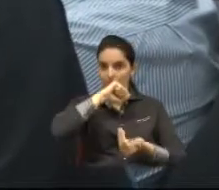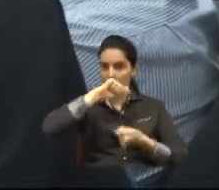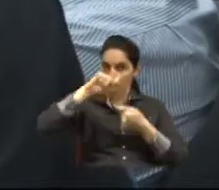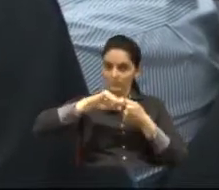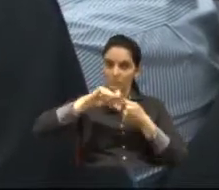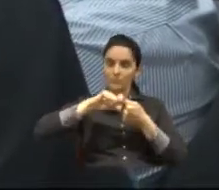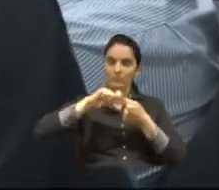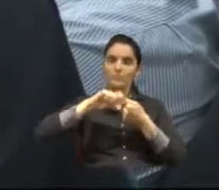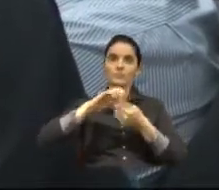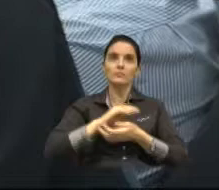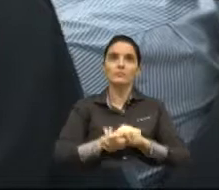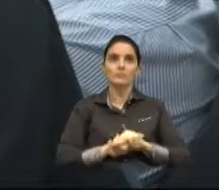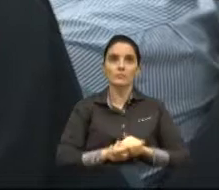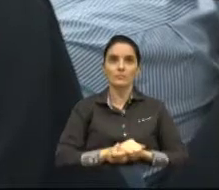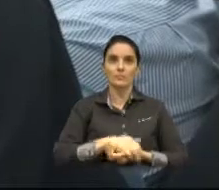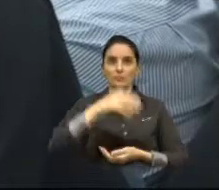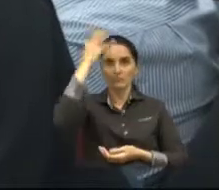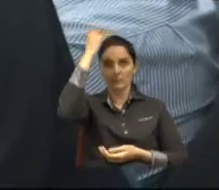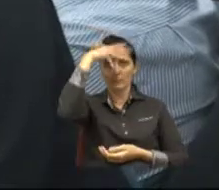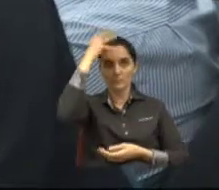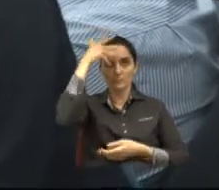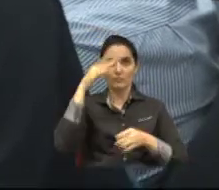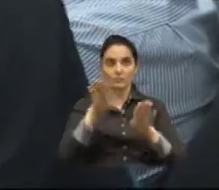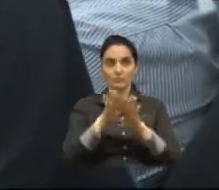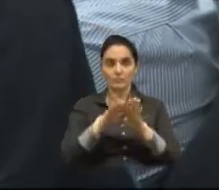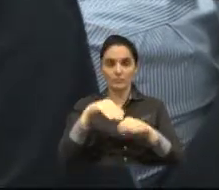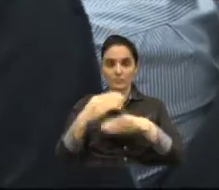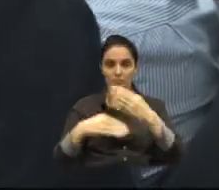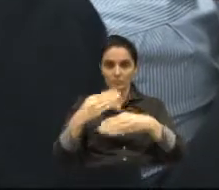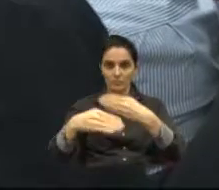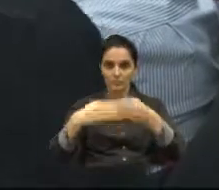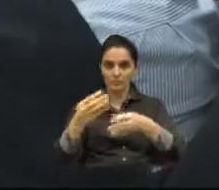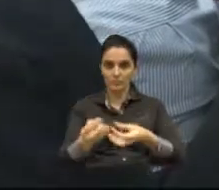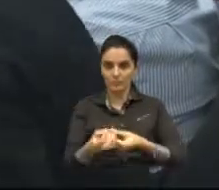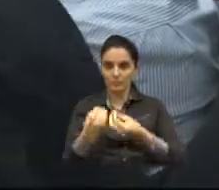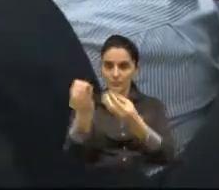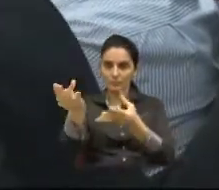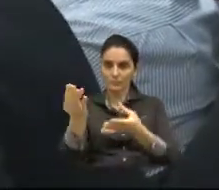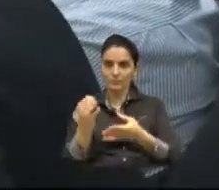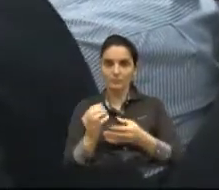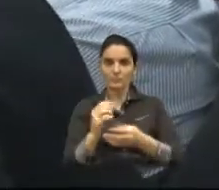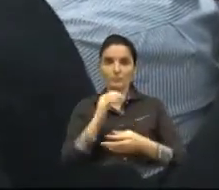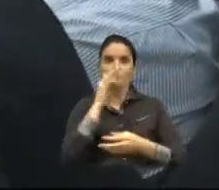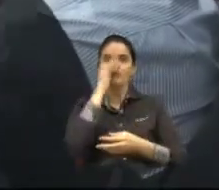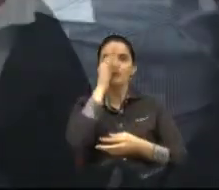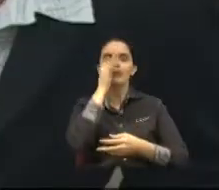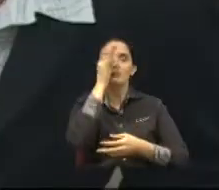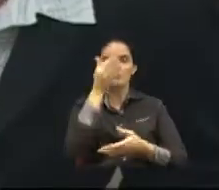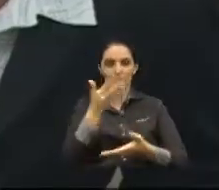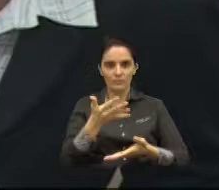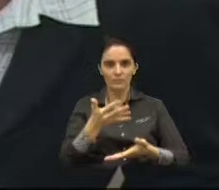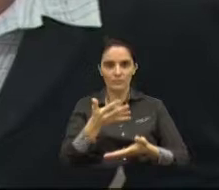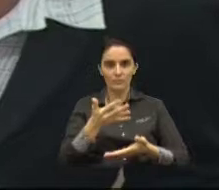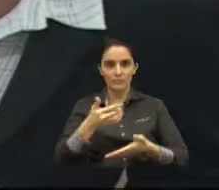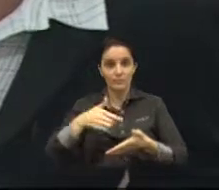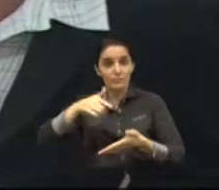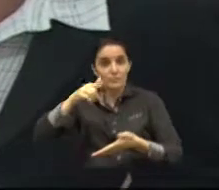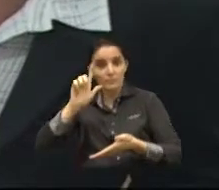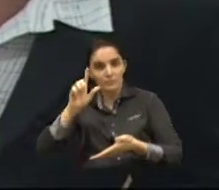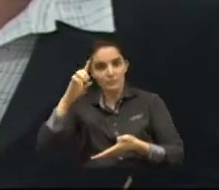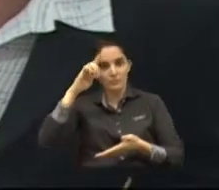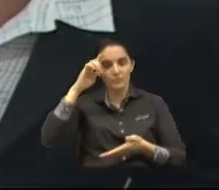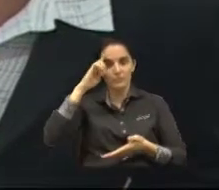que também assumi, também continuo fazendo a distribuição de mudas de rosa no sábado que antecede o Dia das Mães. Muita